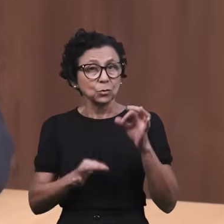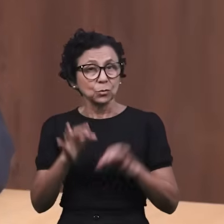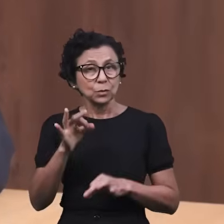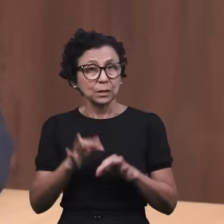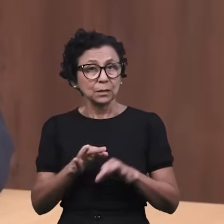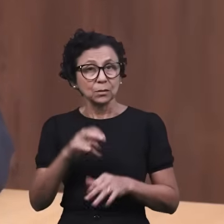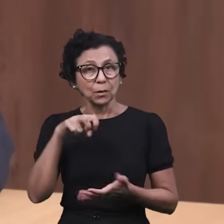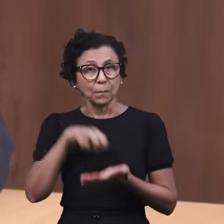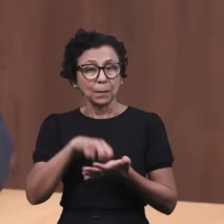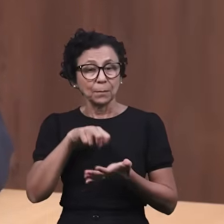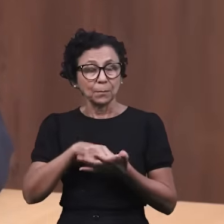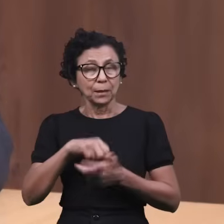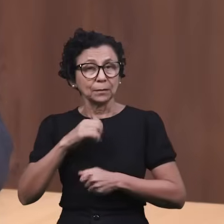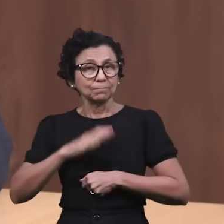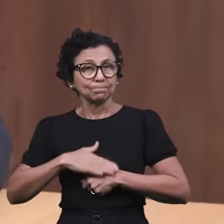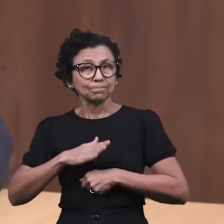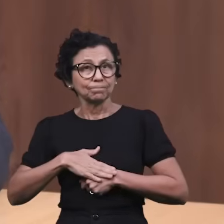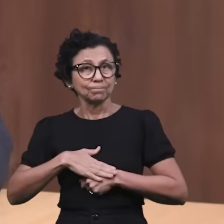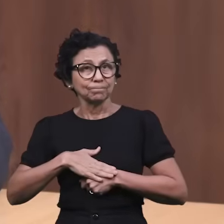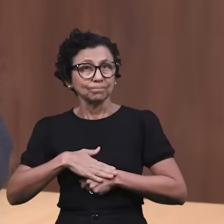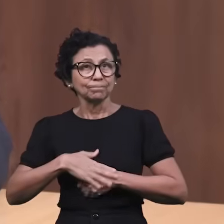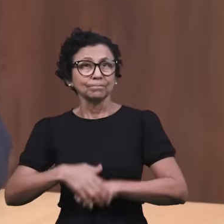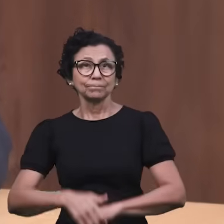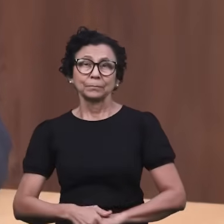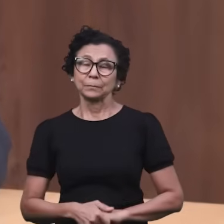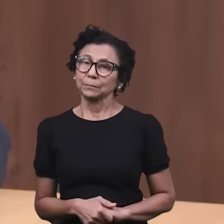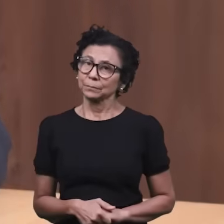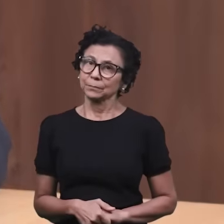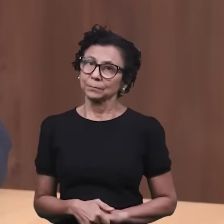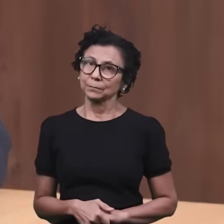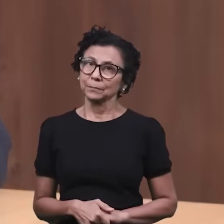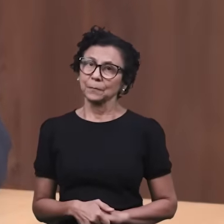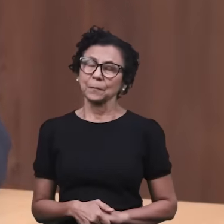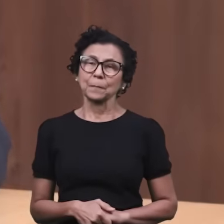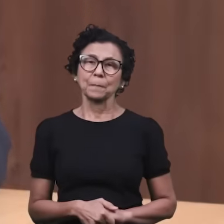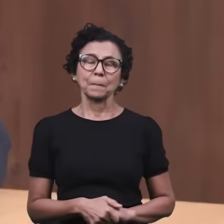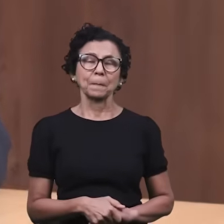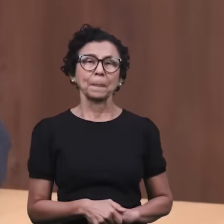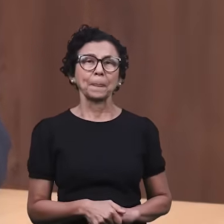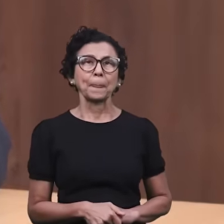seu não soubesse qual a função dele? Ele te matava, pô.